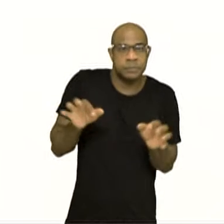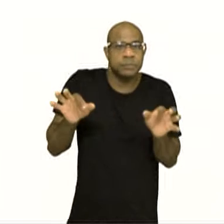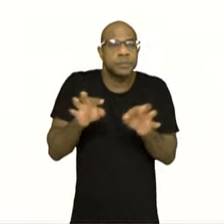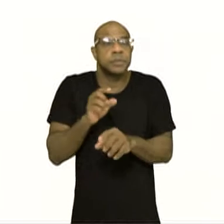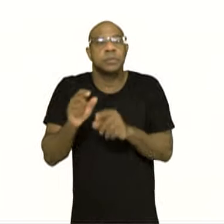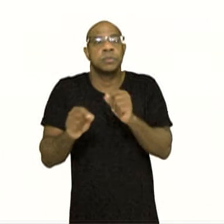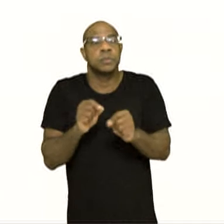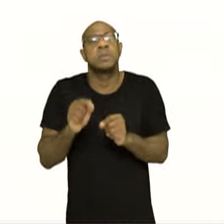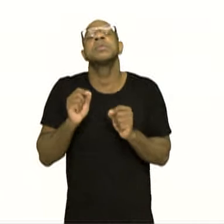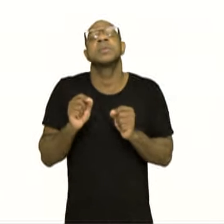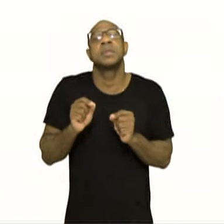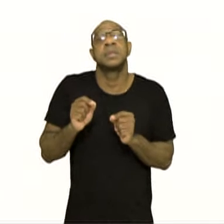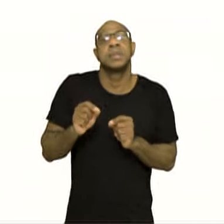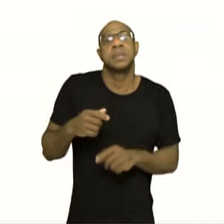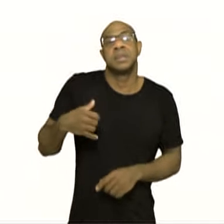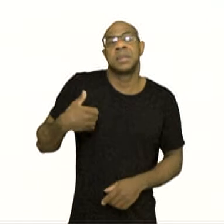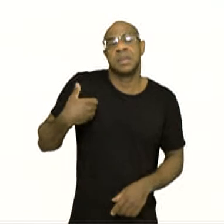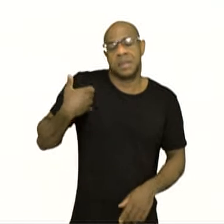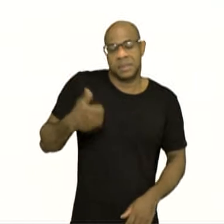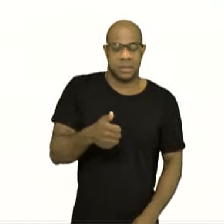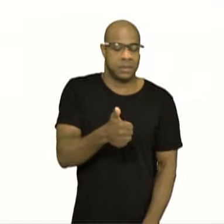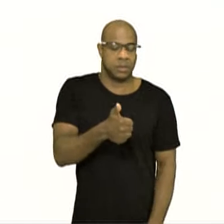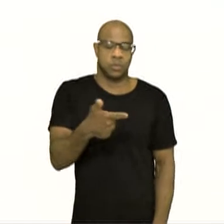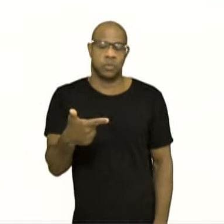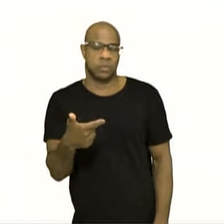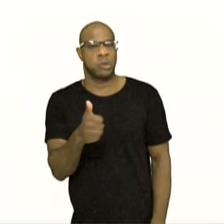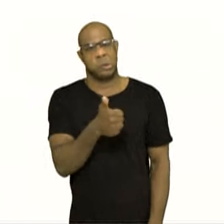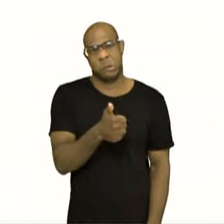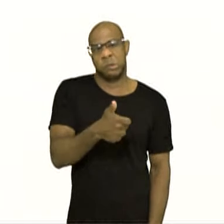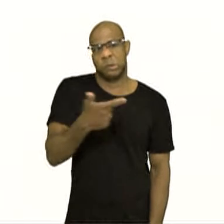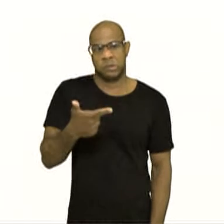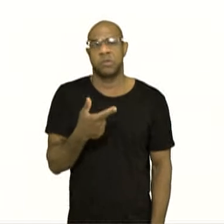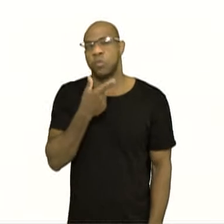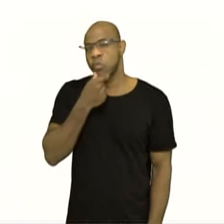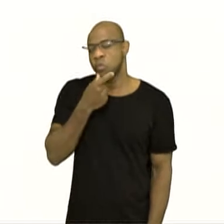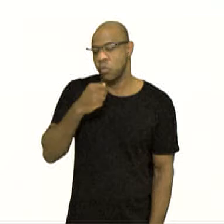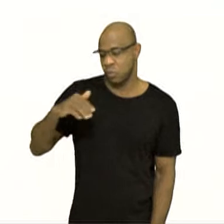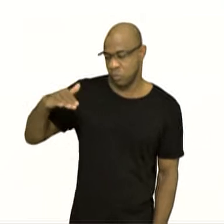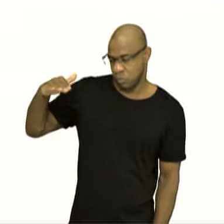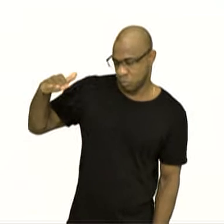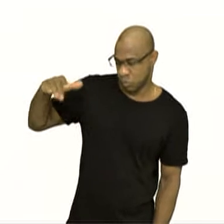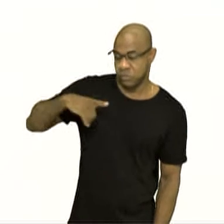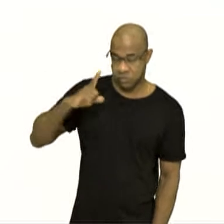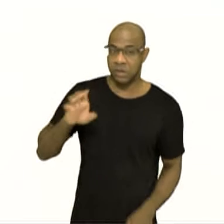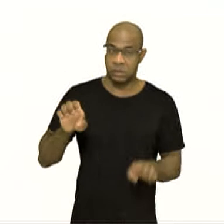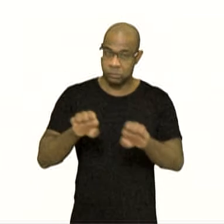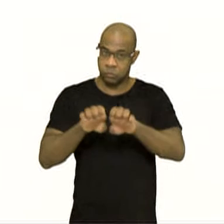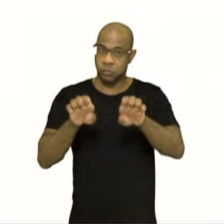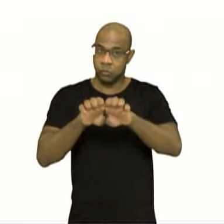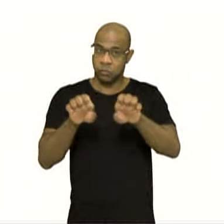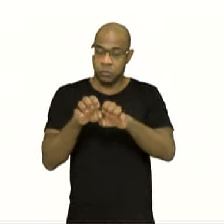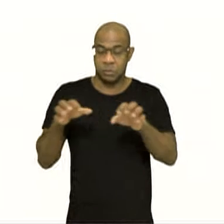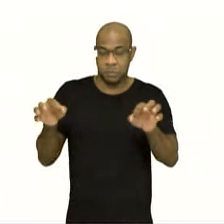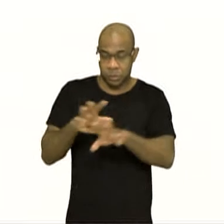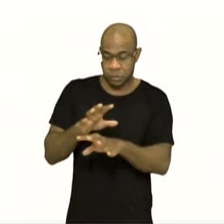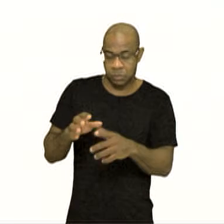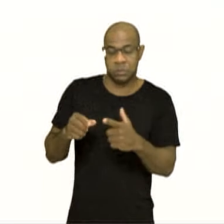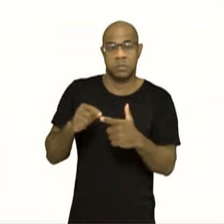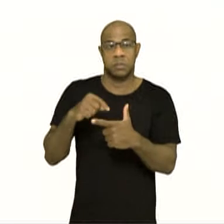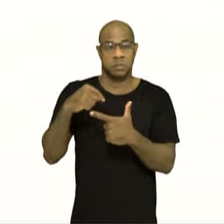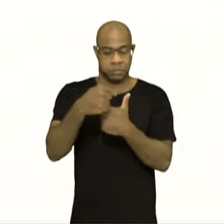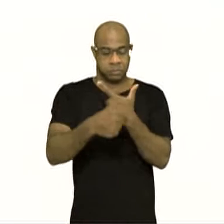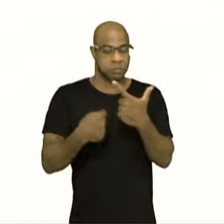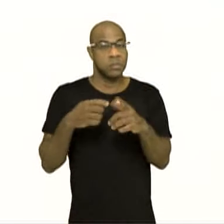na puberdade, tá? Então, a criança, o menininho pequeno, né, ele já tem essas estruturas, só que as